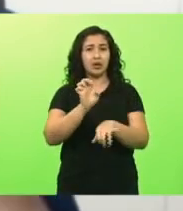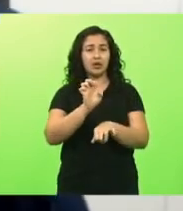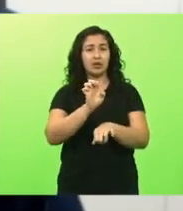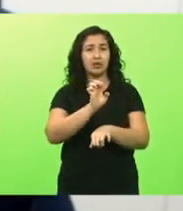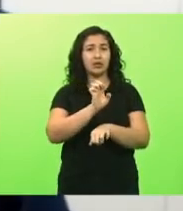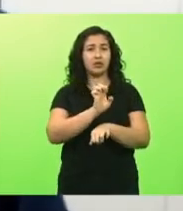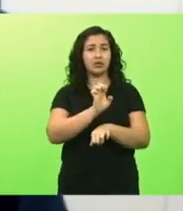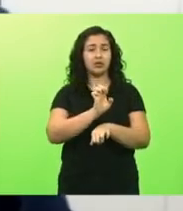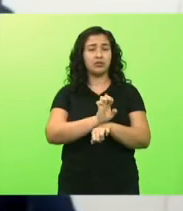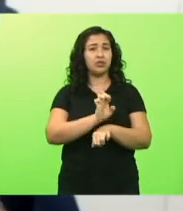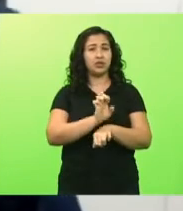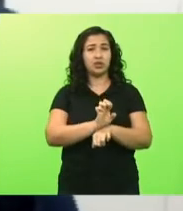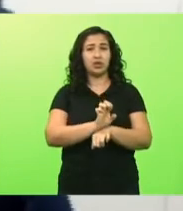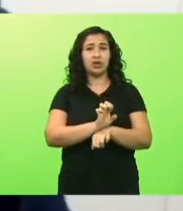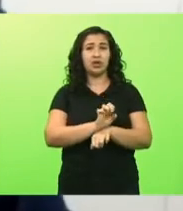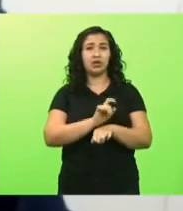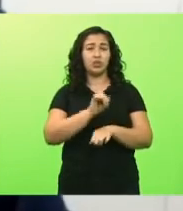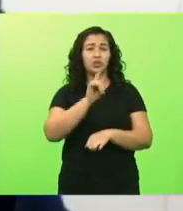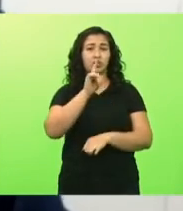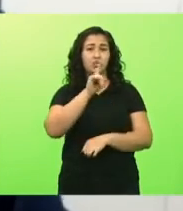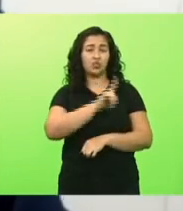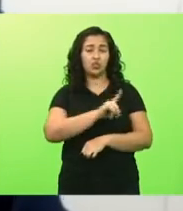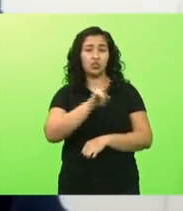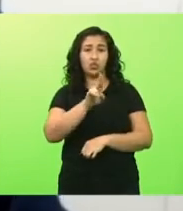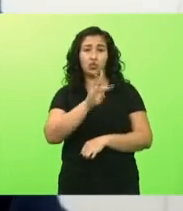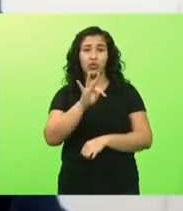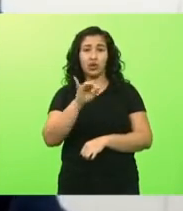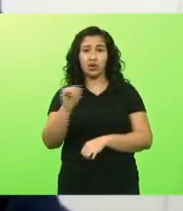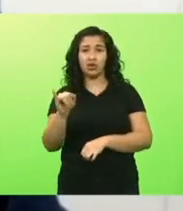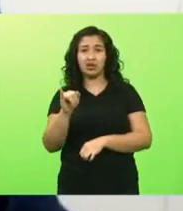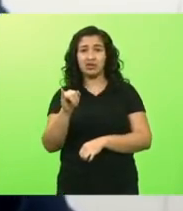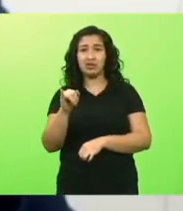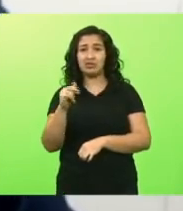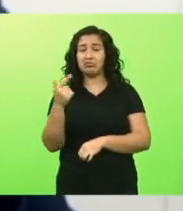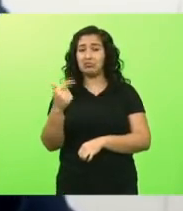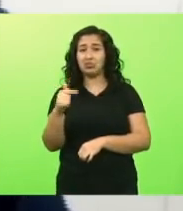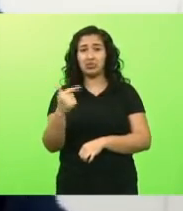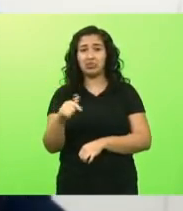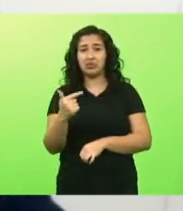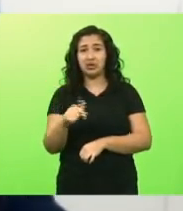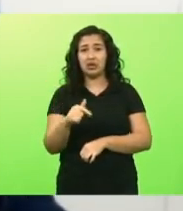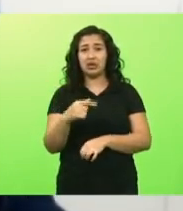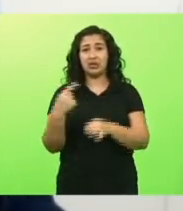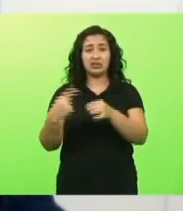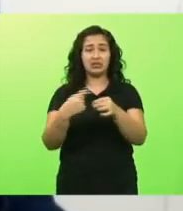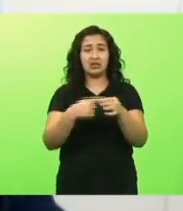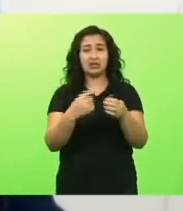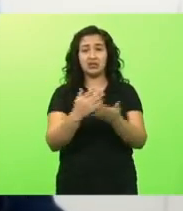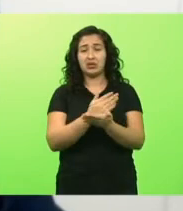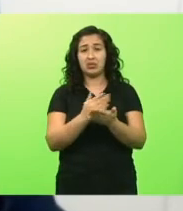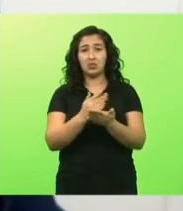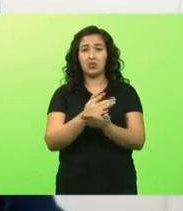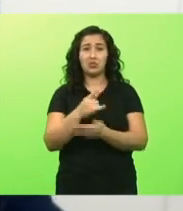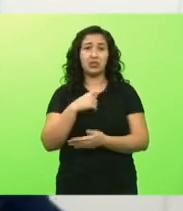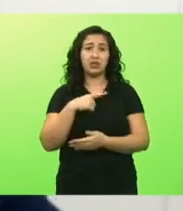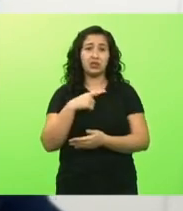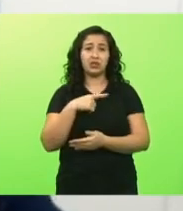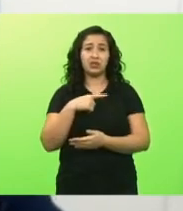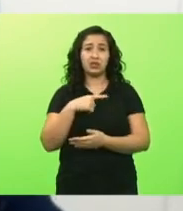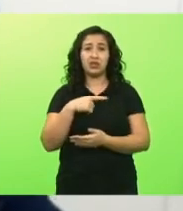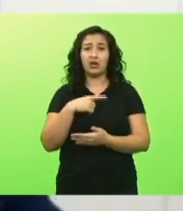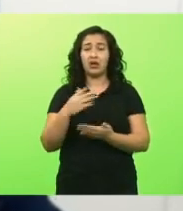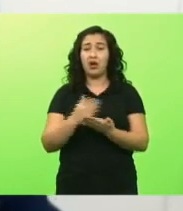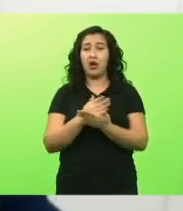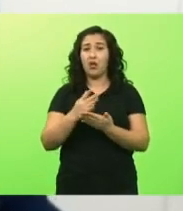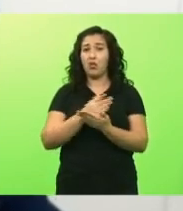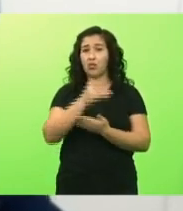Joinville, para Balneário. O que tem lá são os hospitais que fizeram, o que tem lá é o município que fez e o